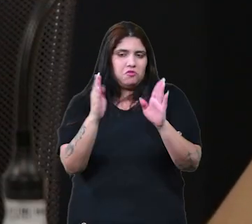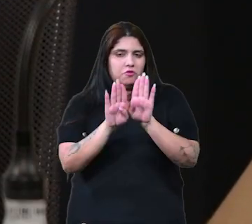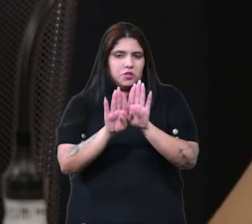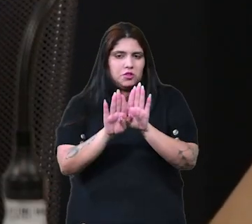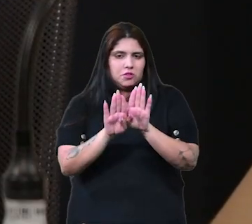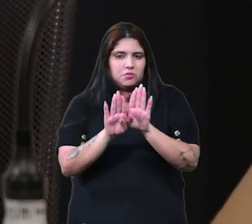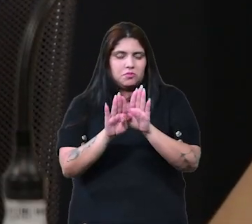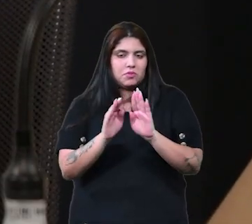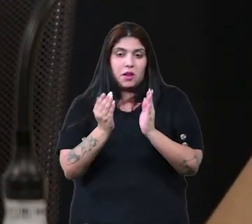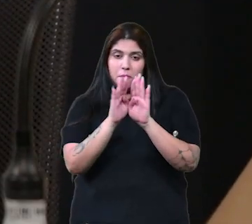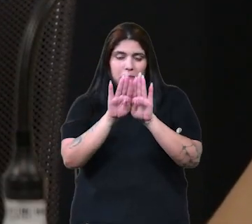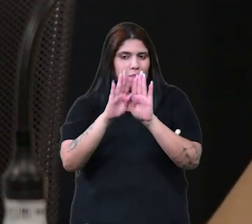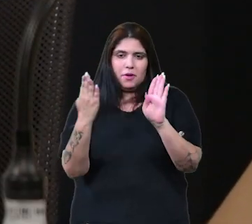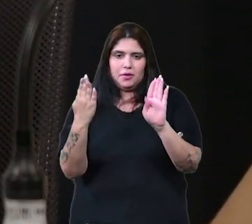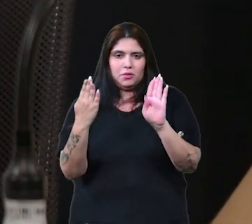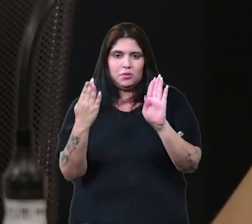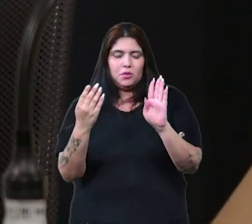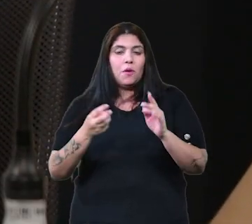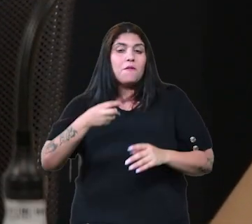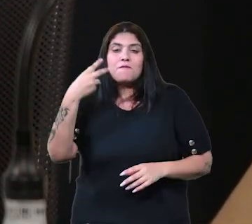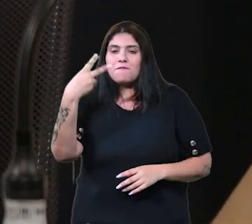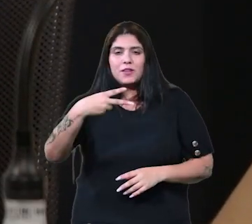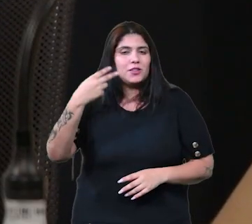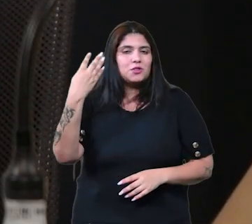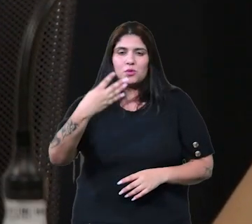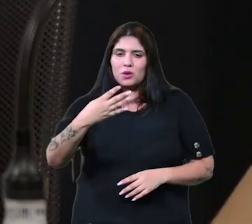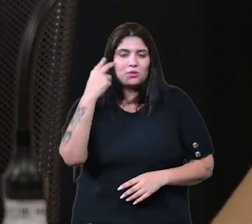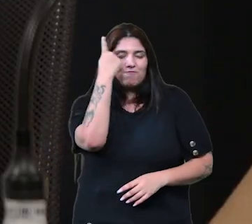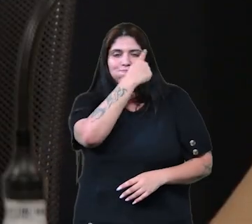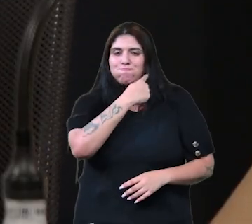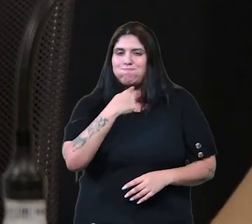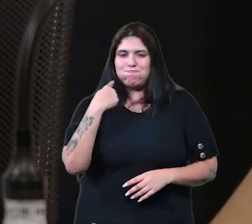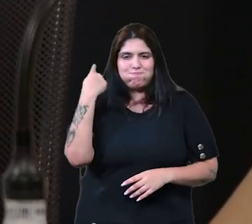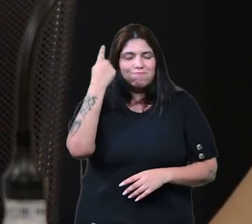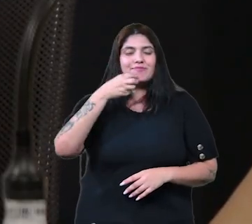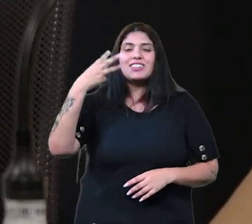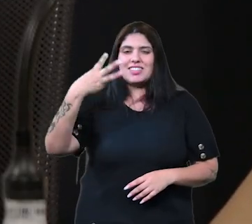24 horas, 365 dias no ano, então, assim, ele